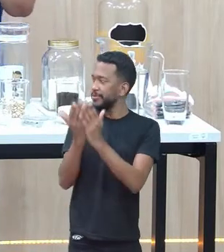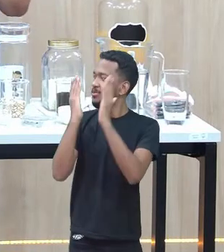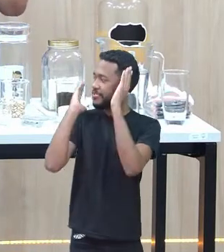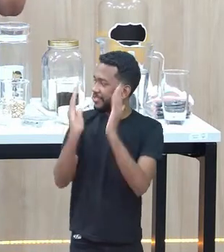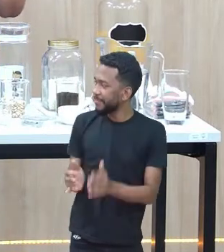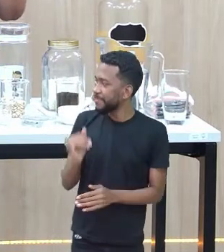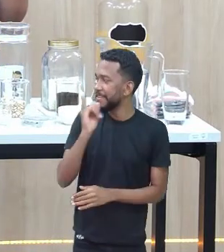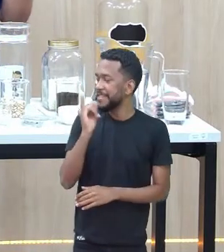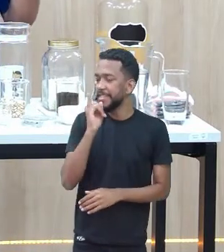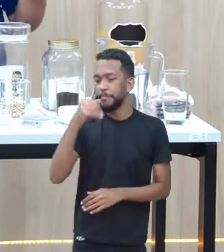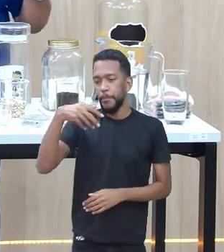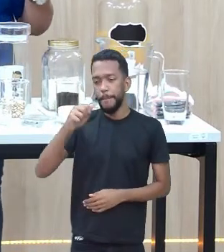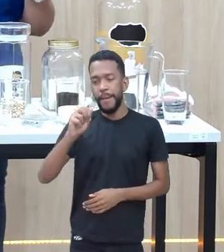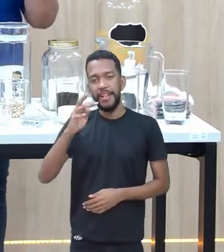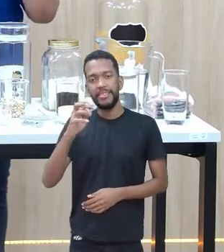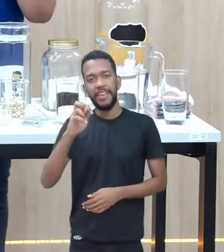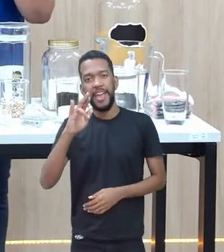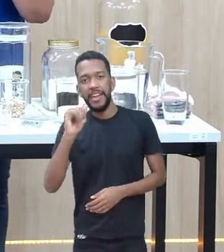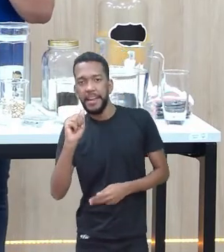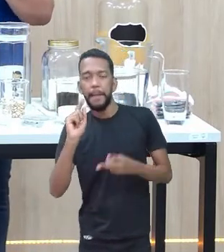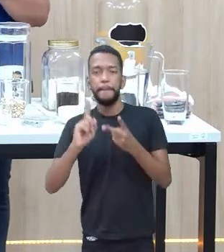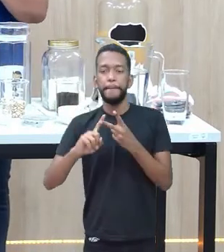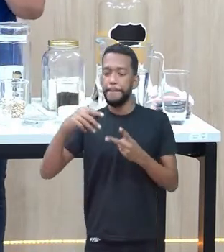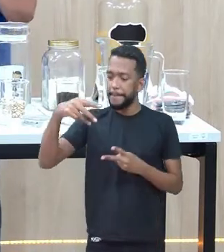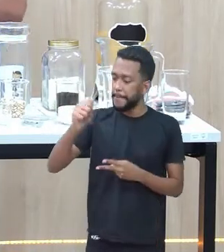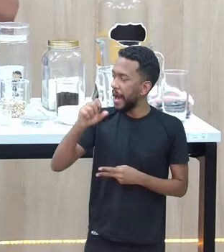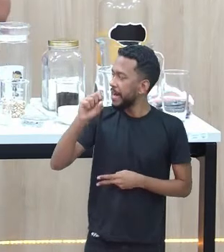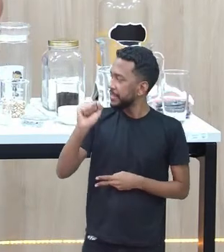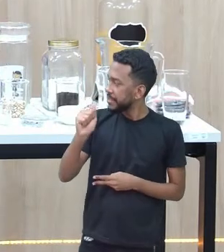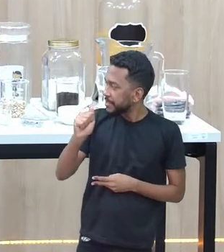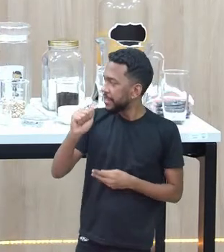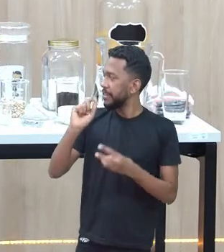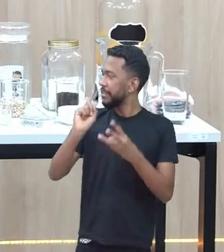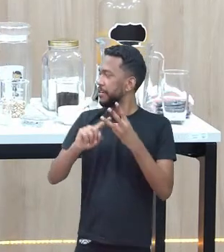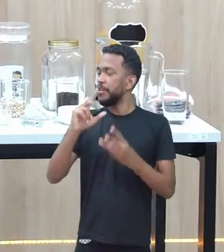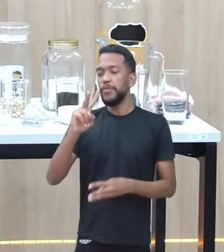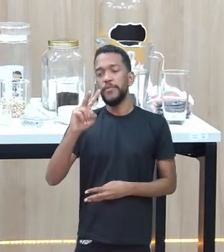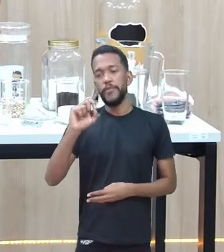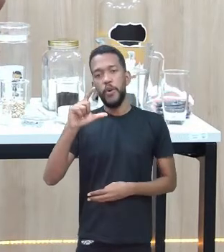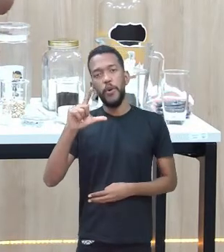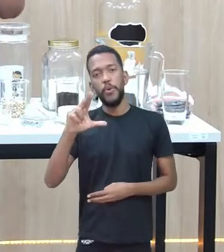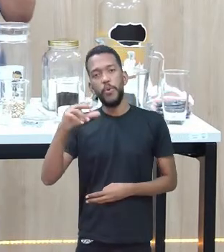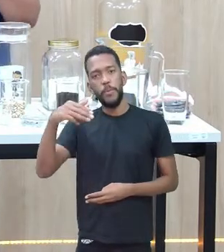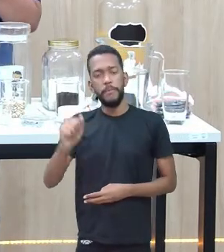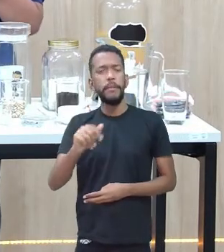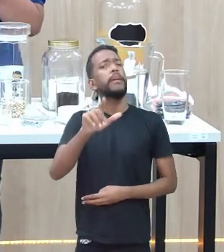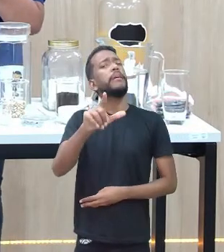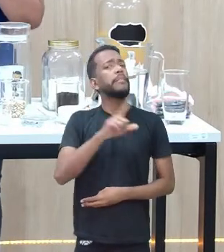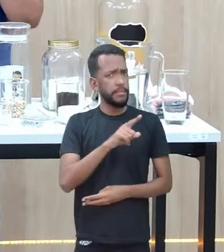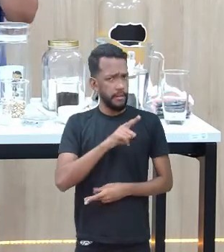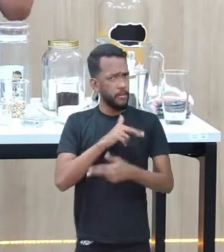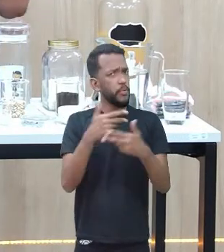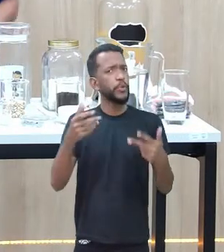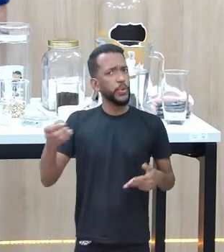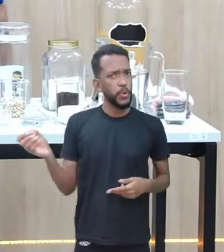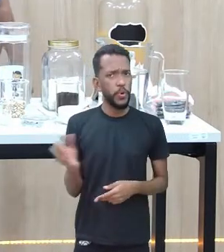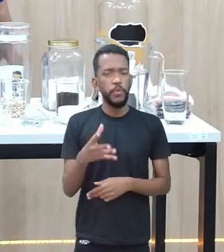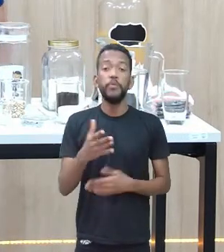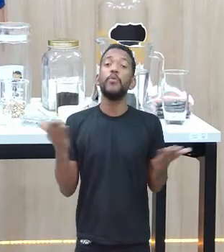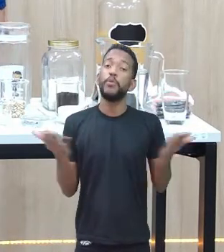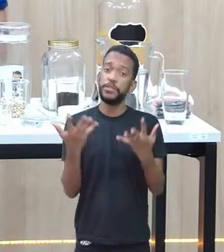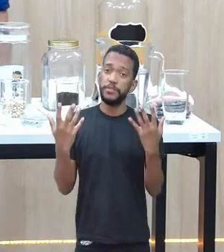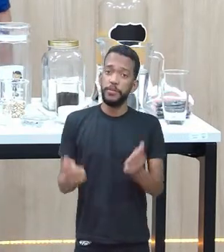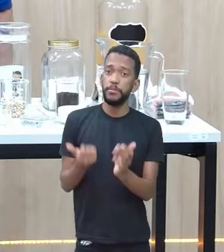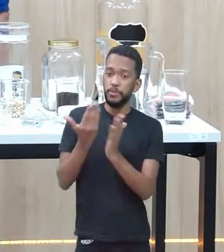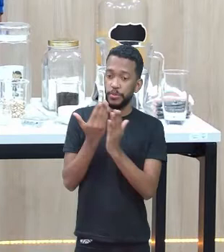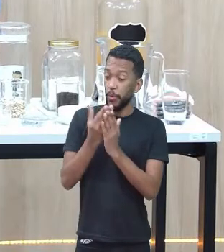como matéria, massa, volume. Ah, professora, tem algo novo? Sim, nós vamos estudar hoje as